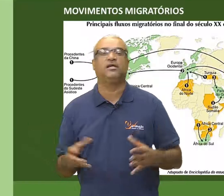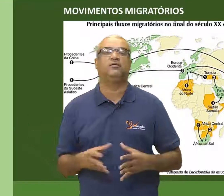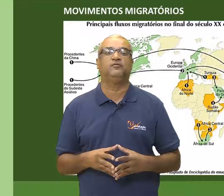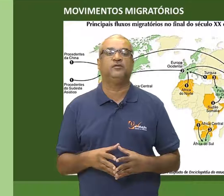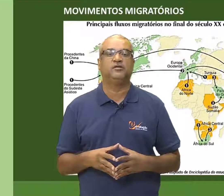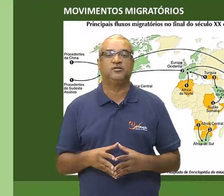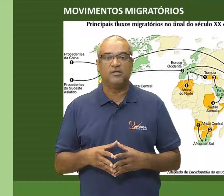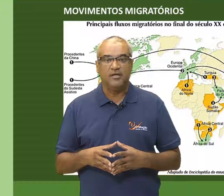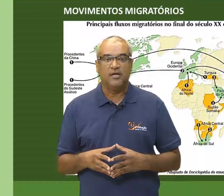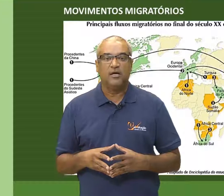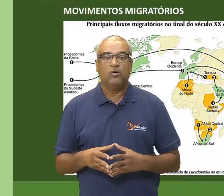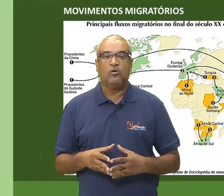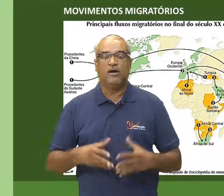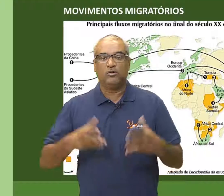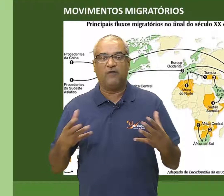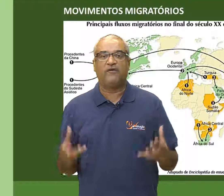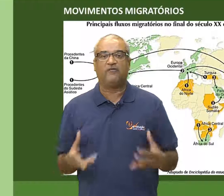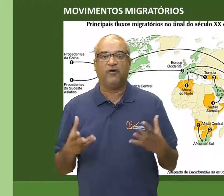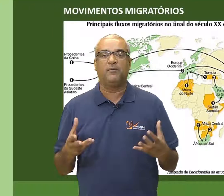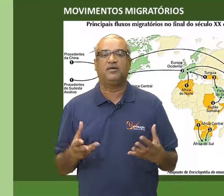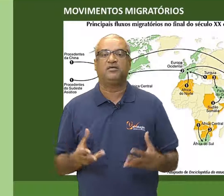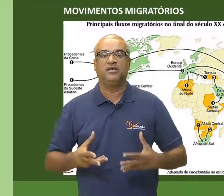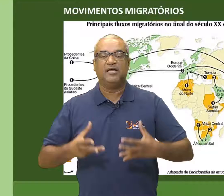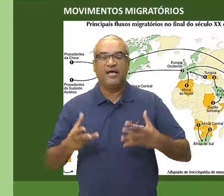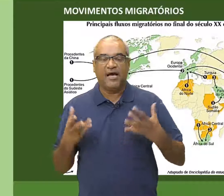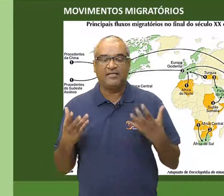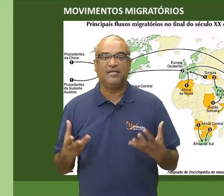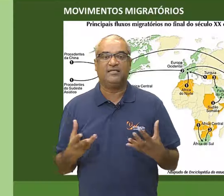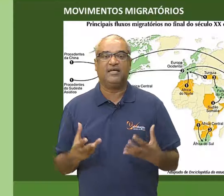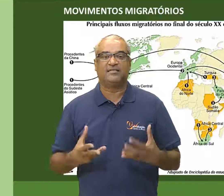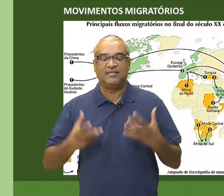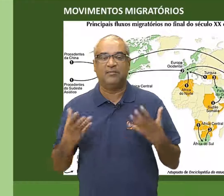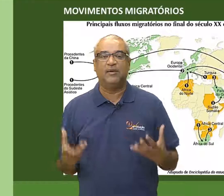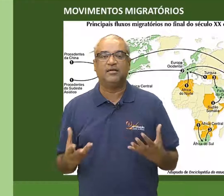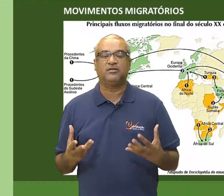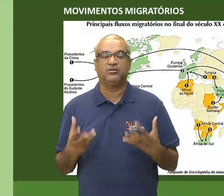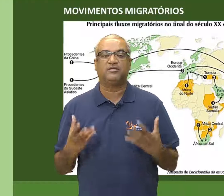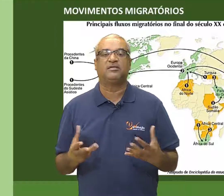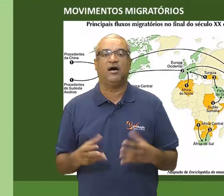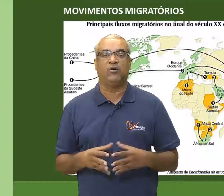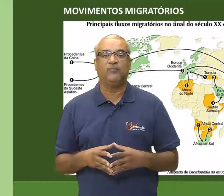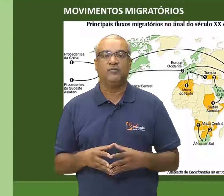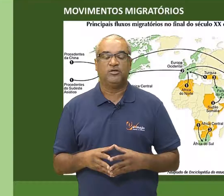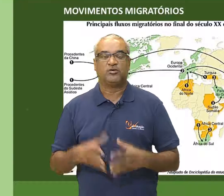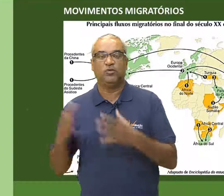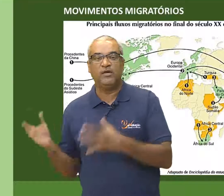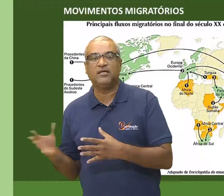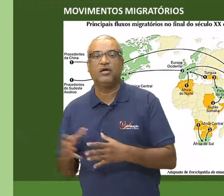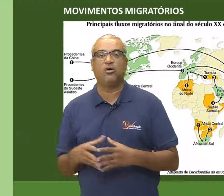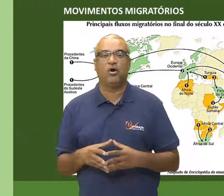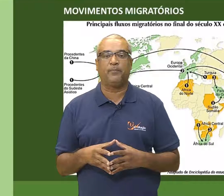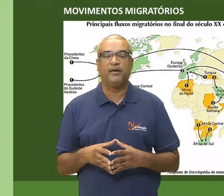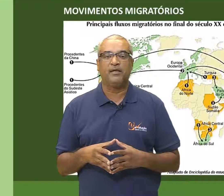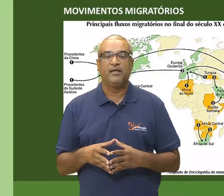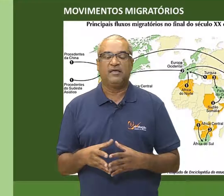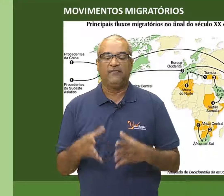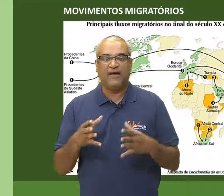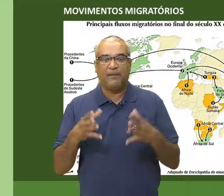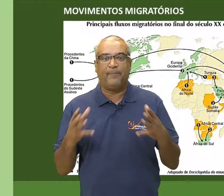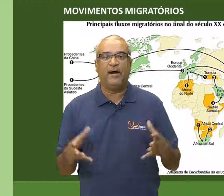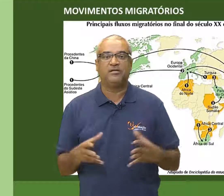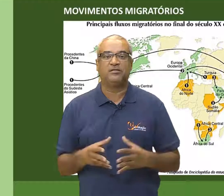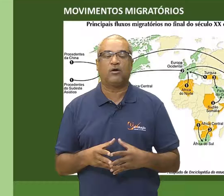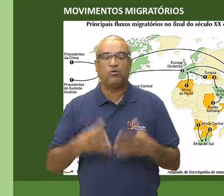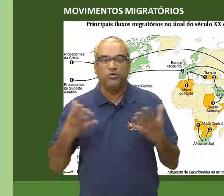do século XX, uma nova forma de atender essa demanda social excluída na Europa, que